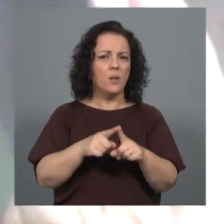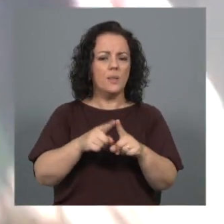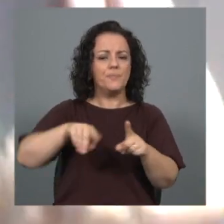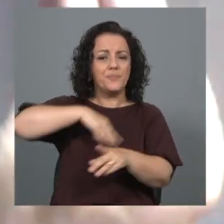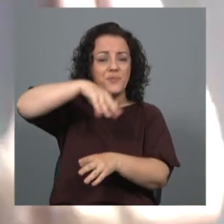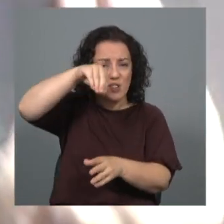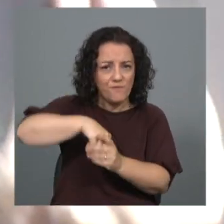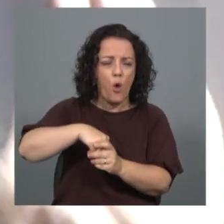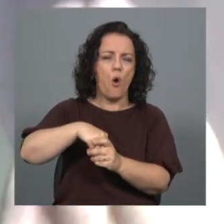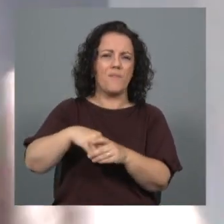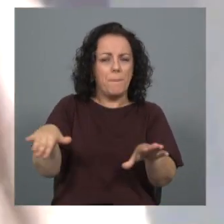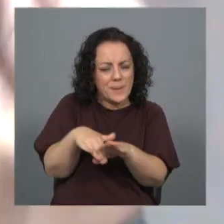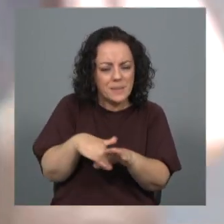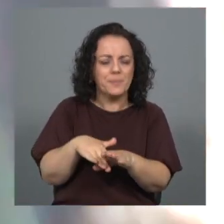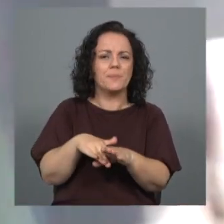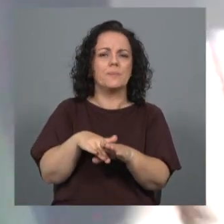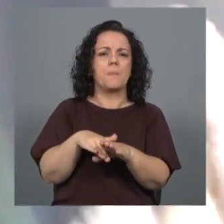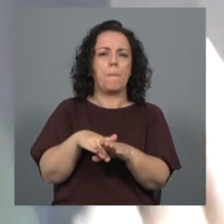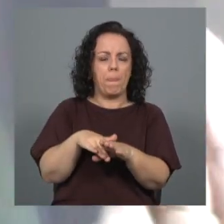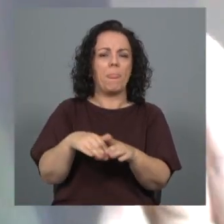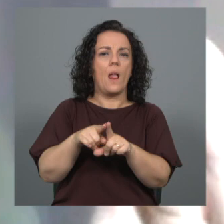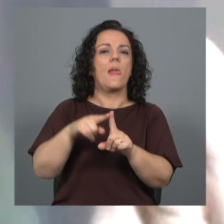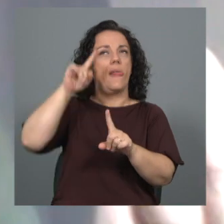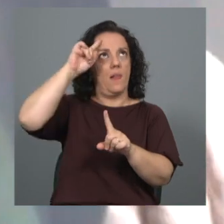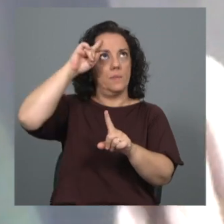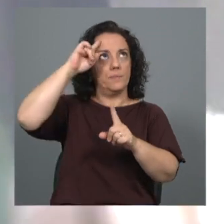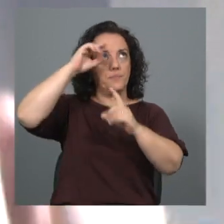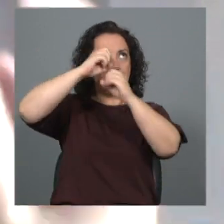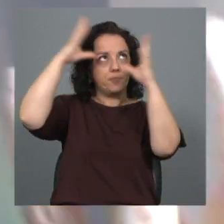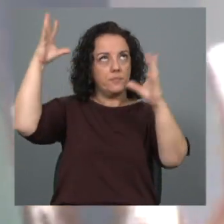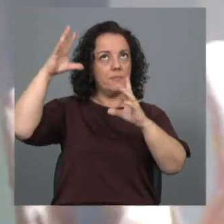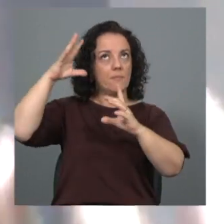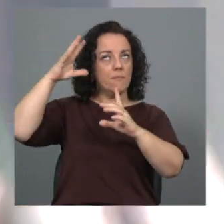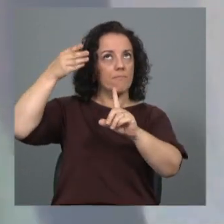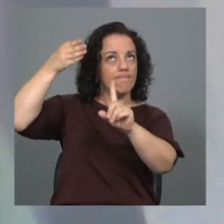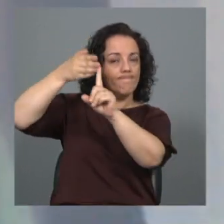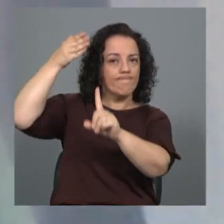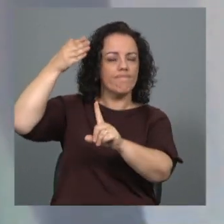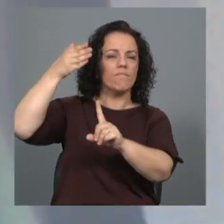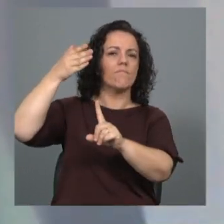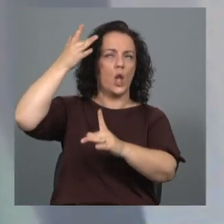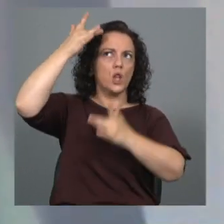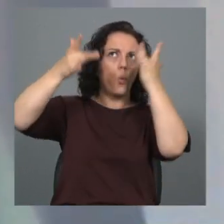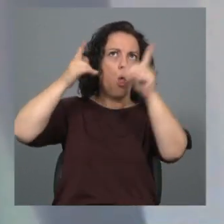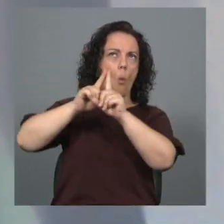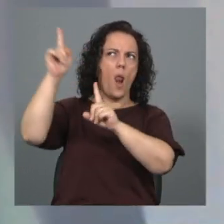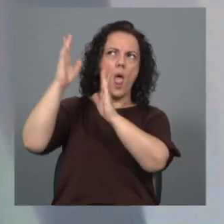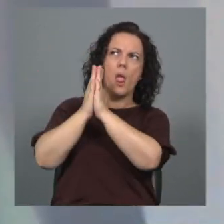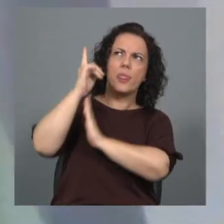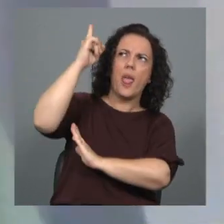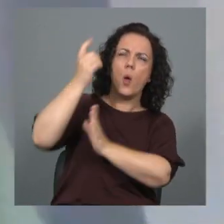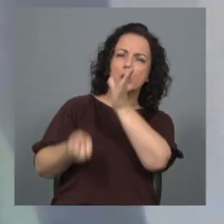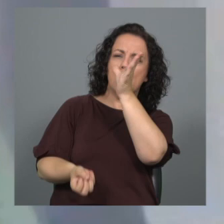qual é a questão teológica que estará por trás, quem é este Deus Criador que cria tudo e que é tudo muito